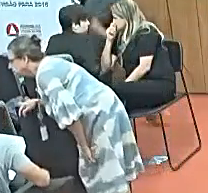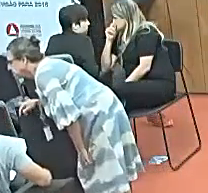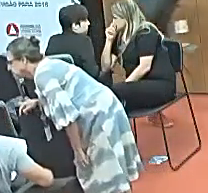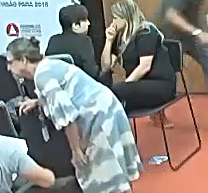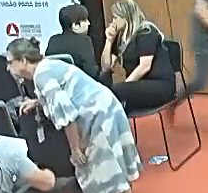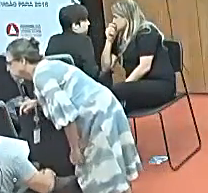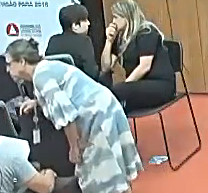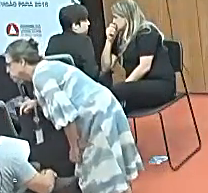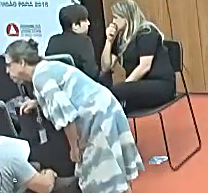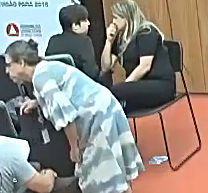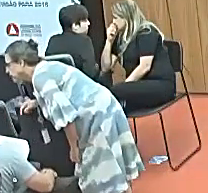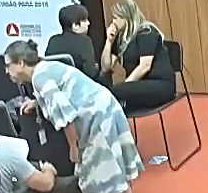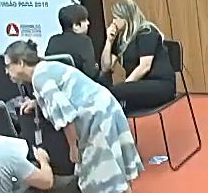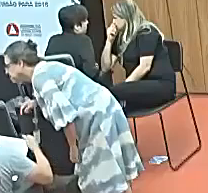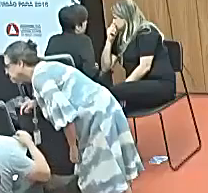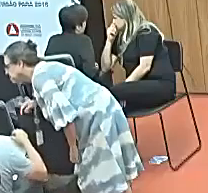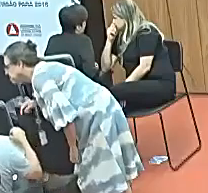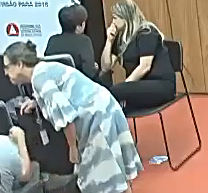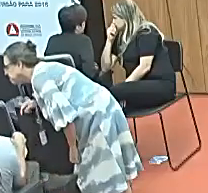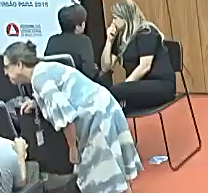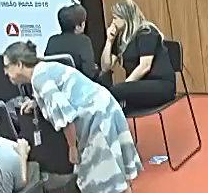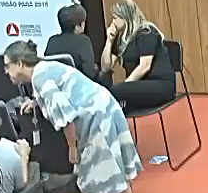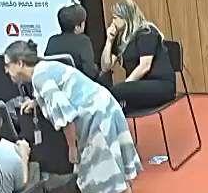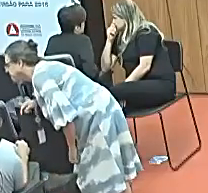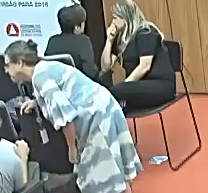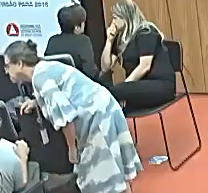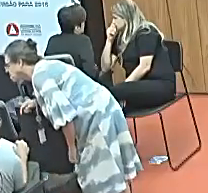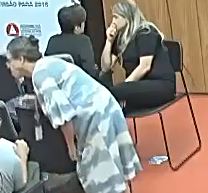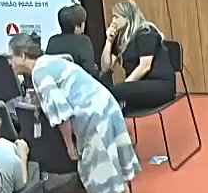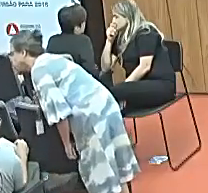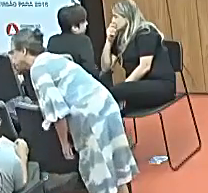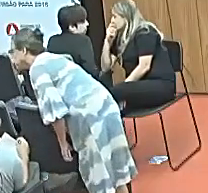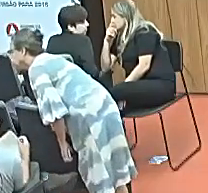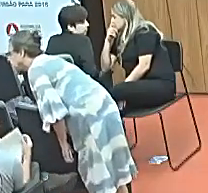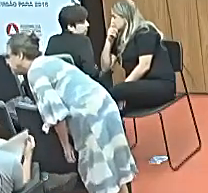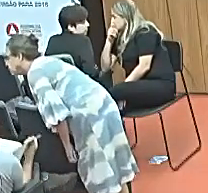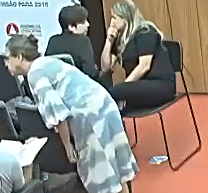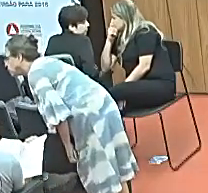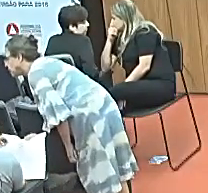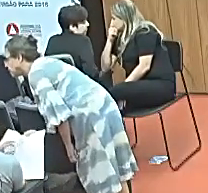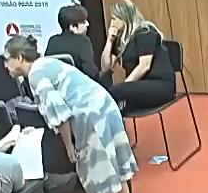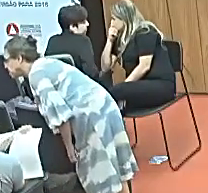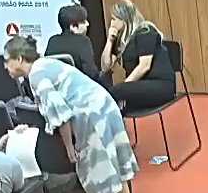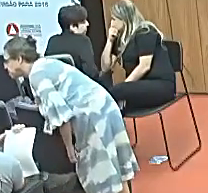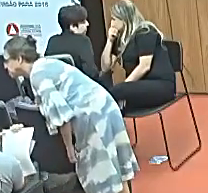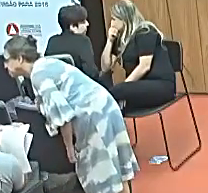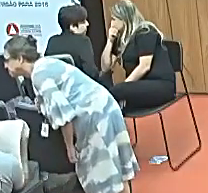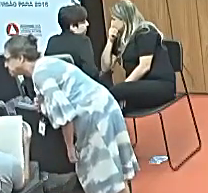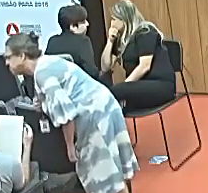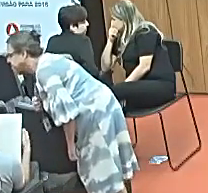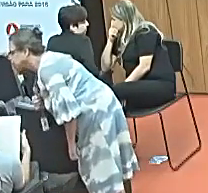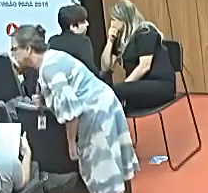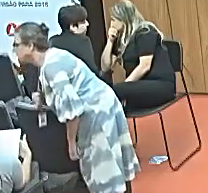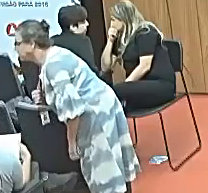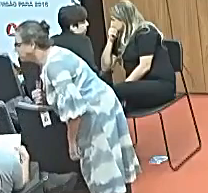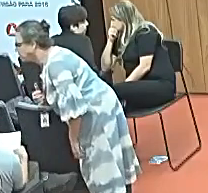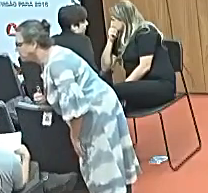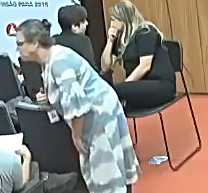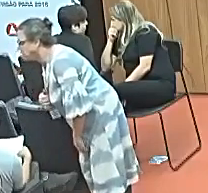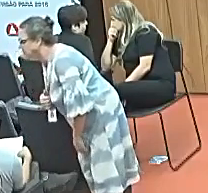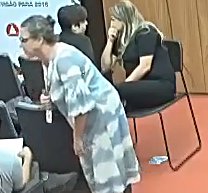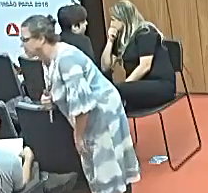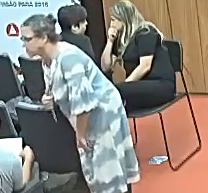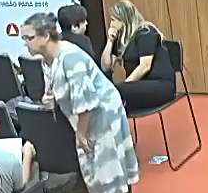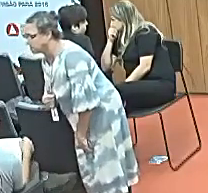gente precisa avançar nessa temática é por isso que hoje a gente está aqui né fomos pro ppg construímos a